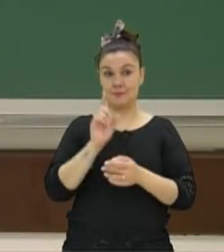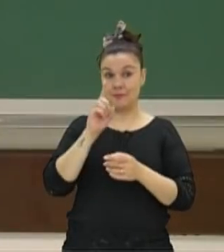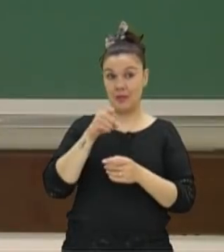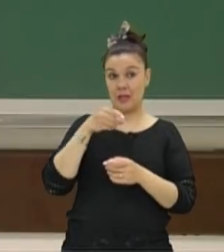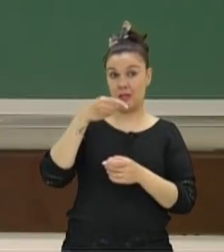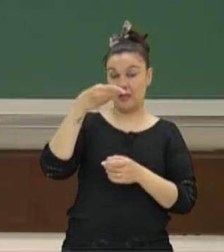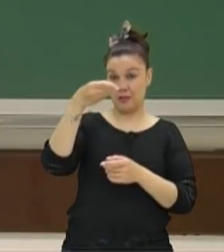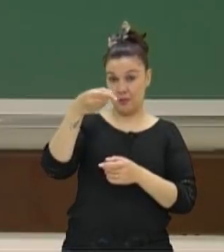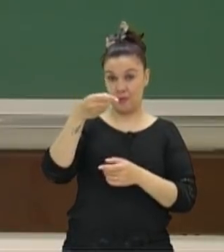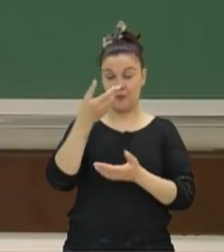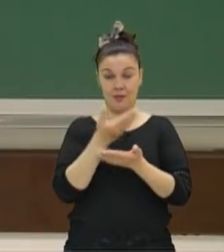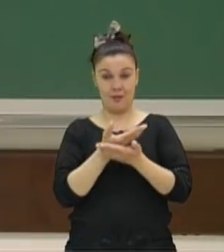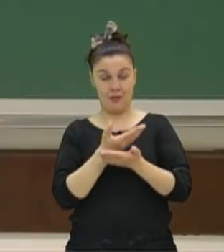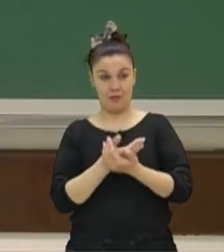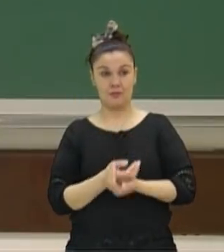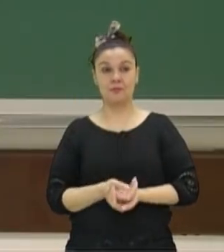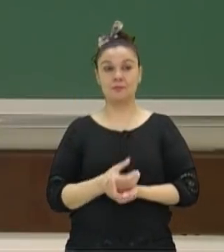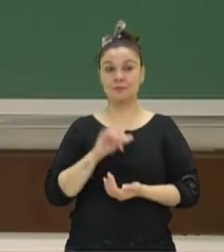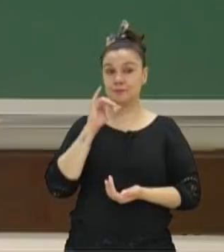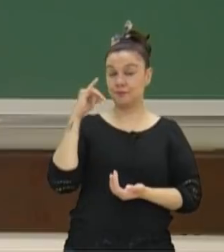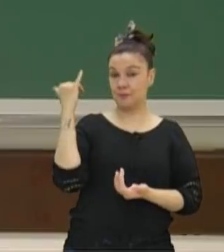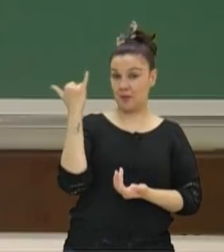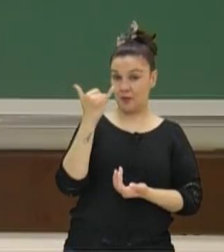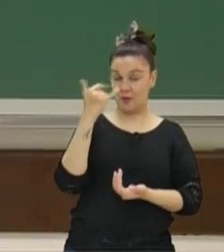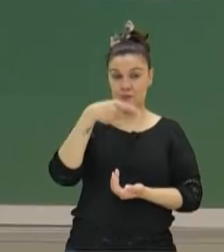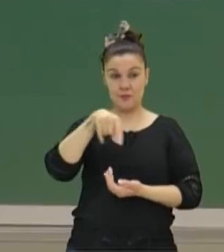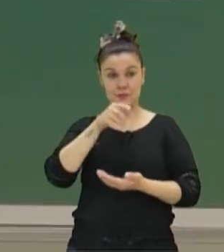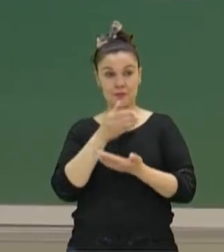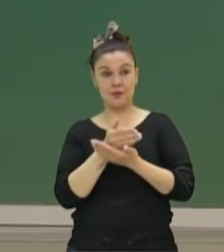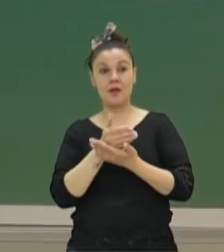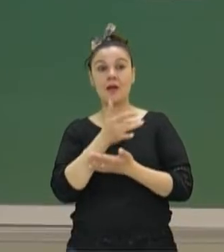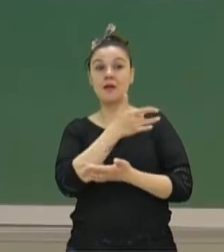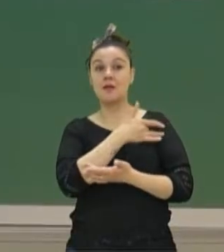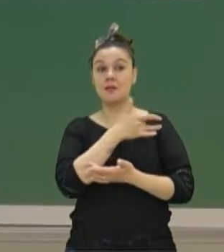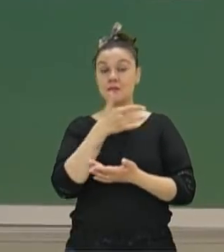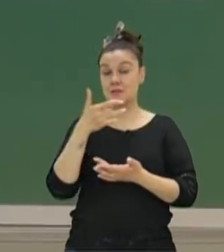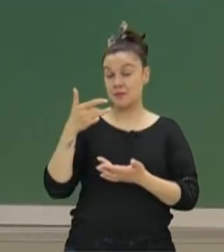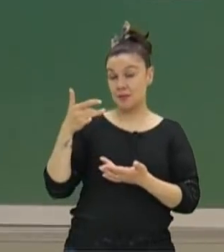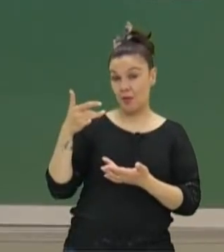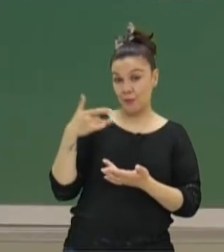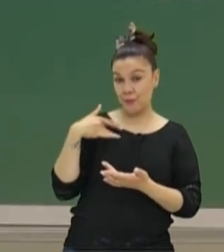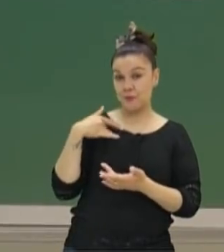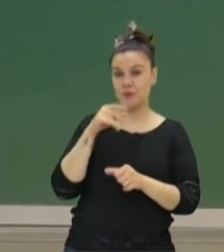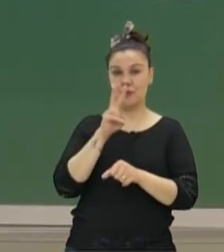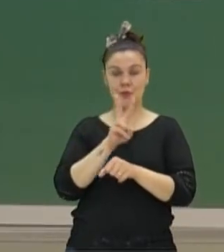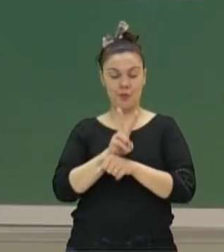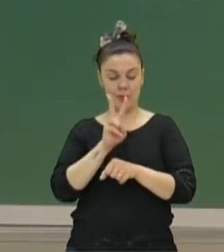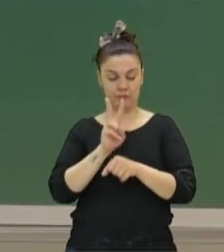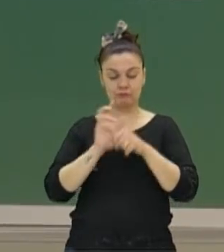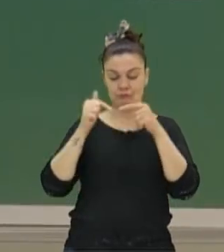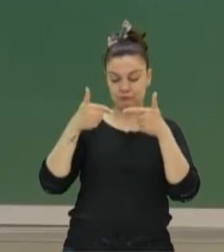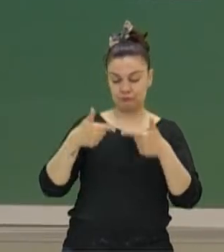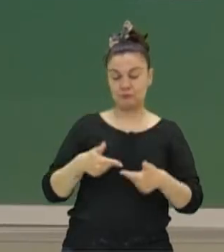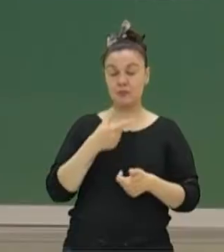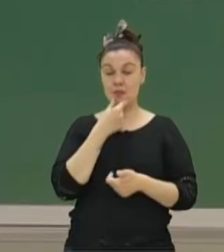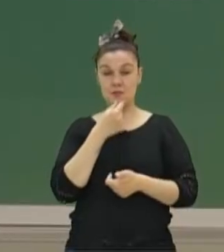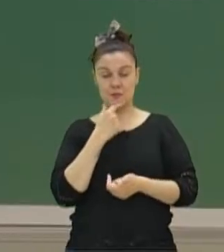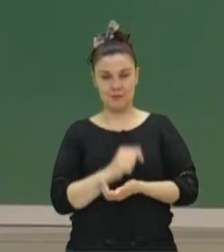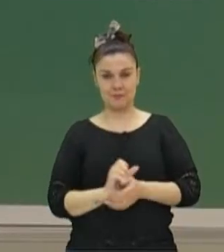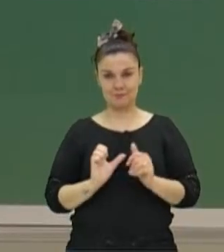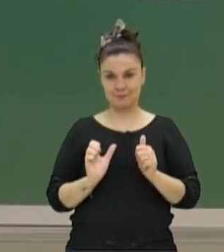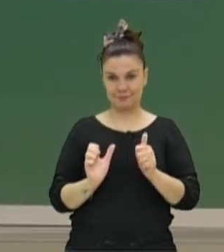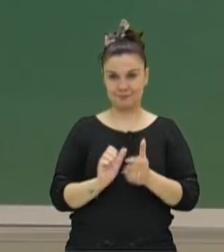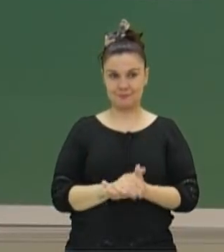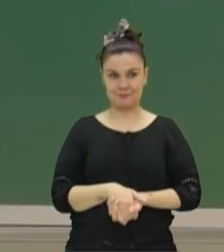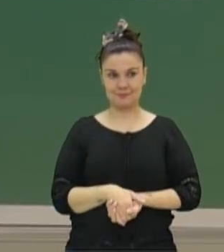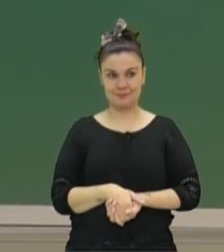próxima aula, então, fica aqui, né, a dica do que nós vamos trabalhar, que é falar um pouquinho da saúde do sistema genital